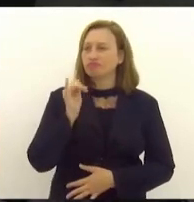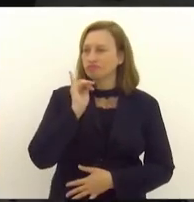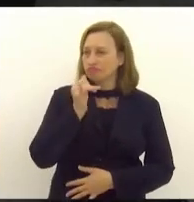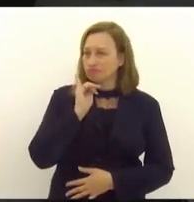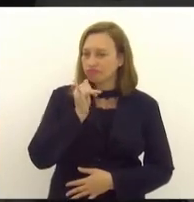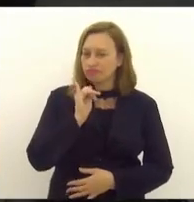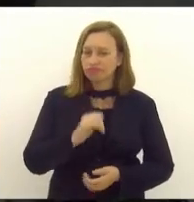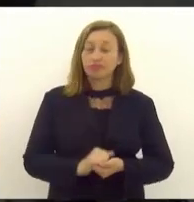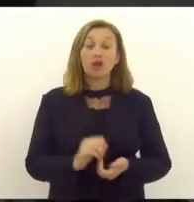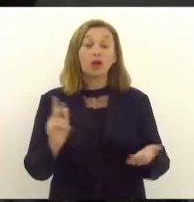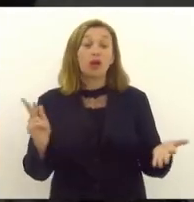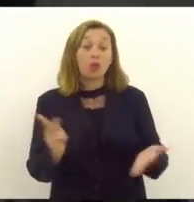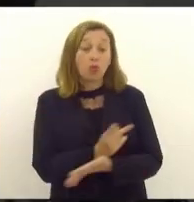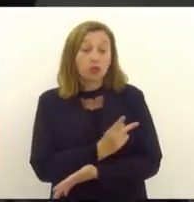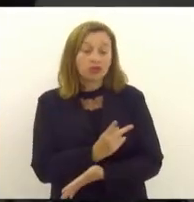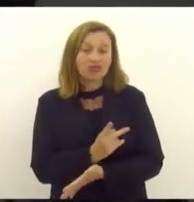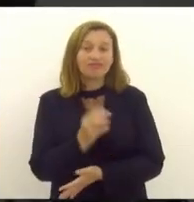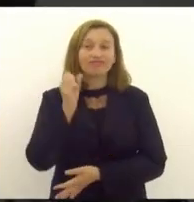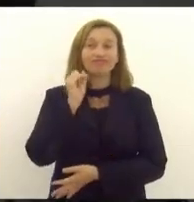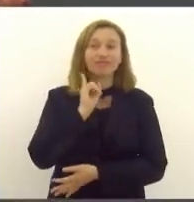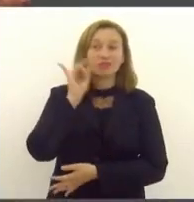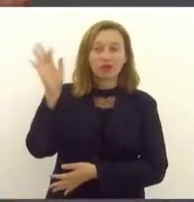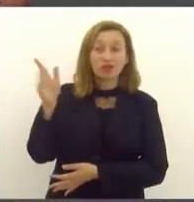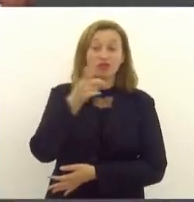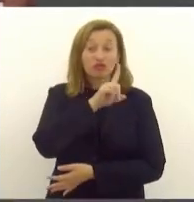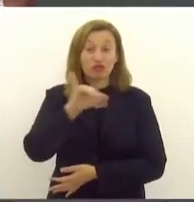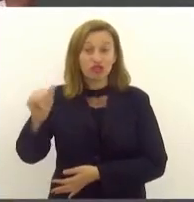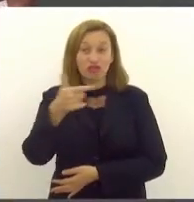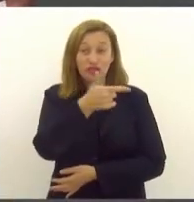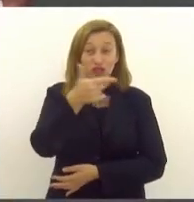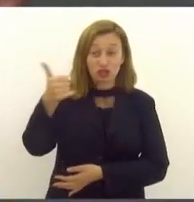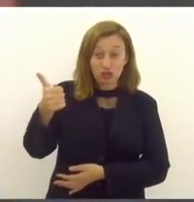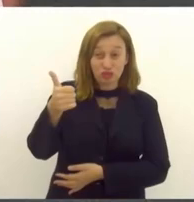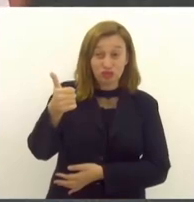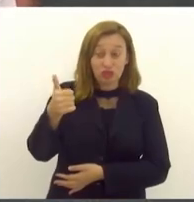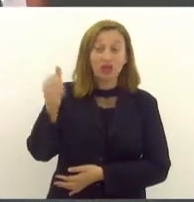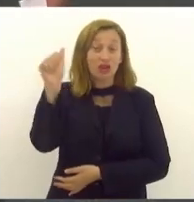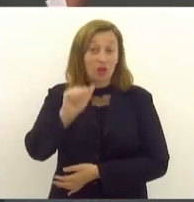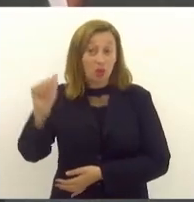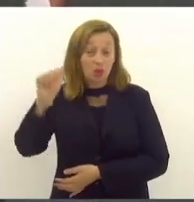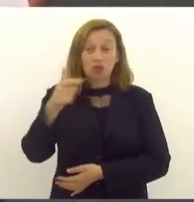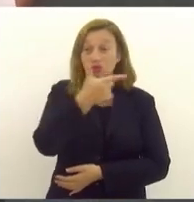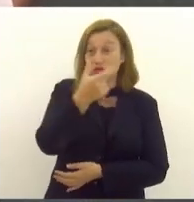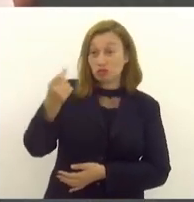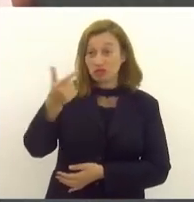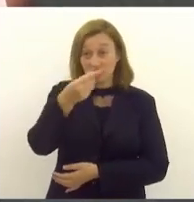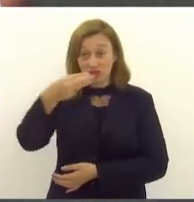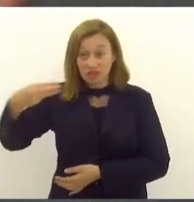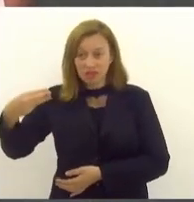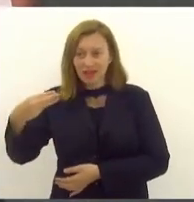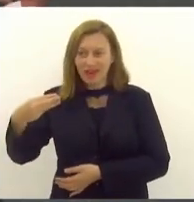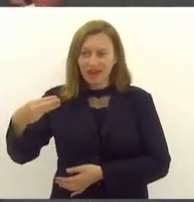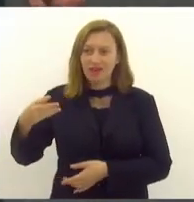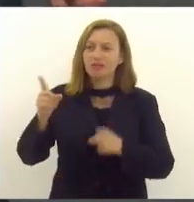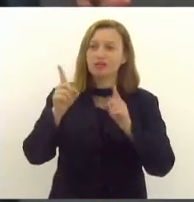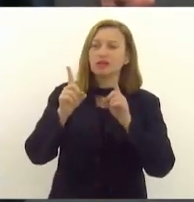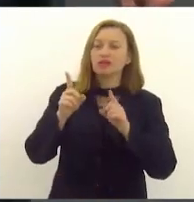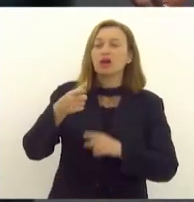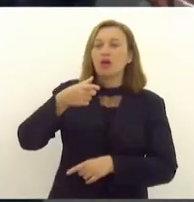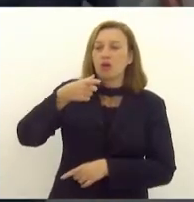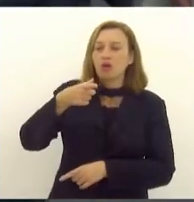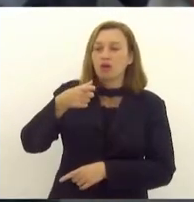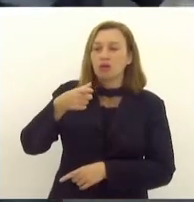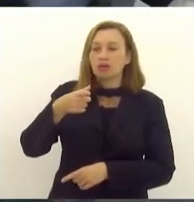que aconteceu na madrugada do dia 21 de agosto de 2023 lá no município de Macaé lá